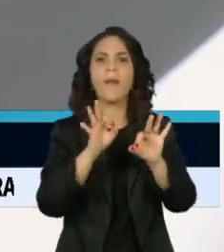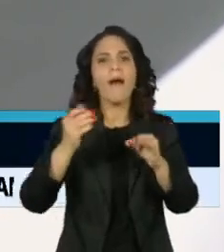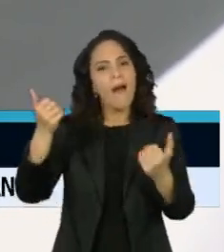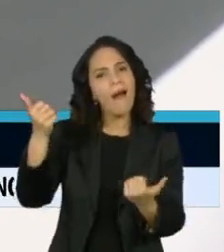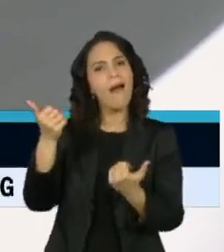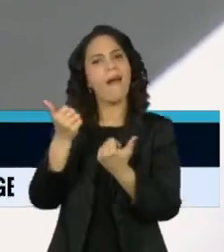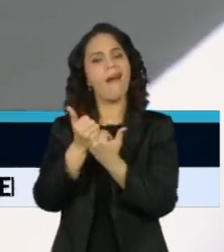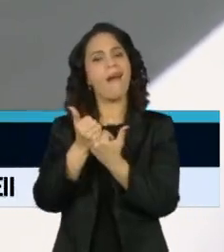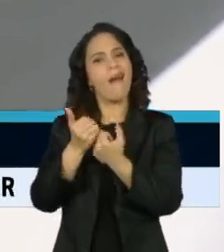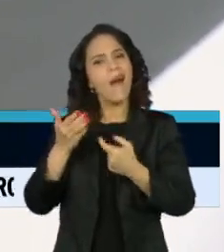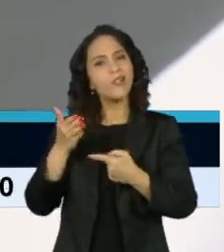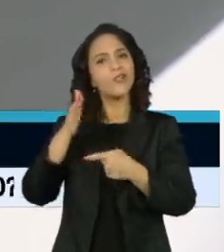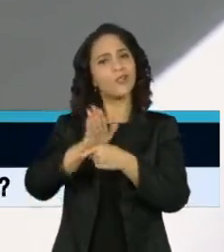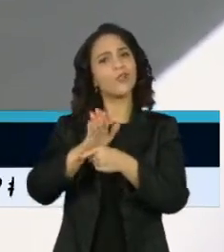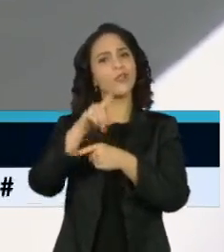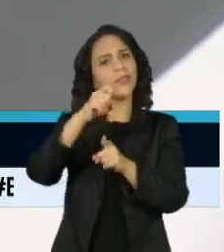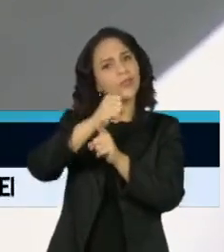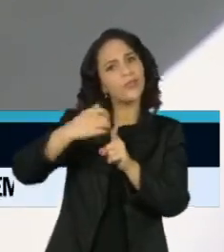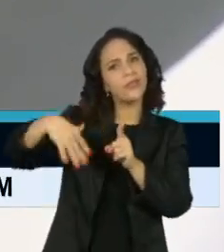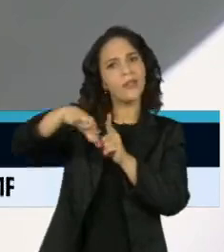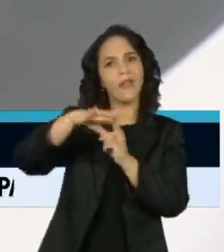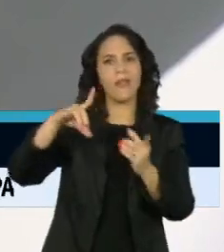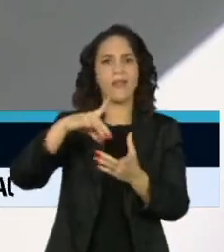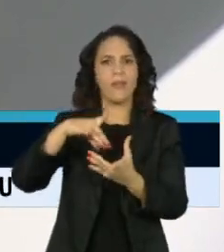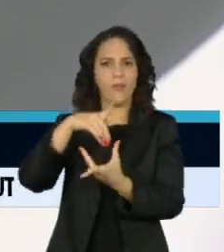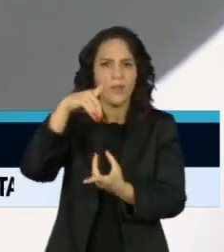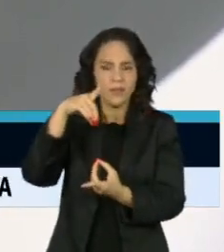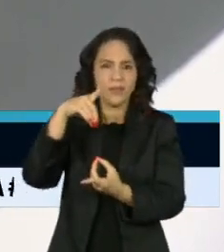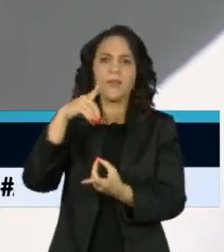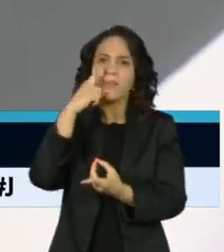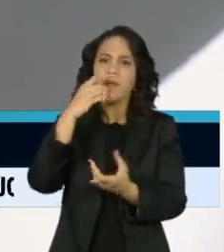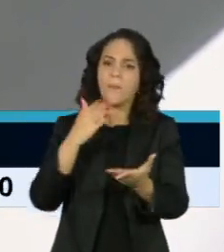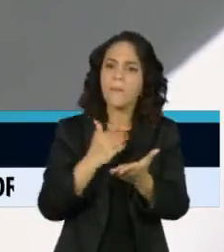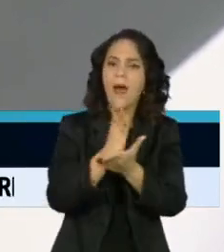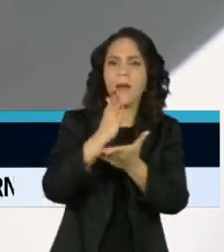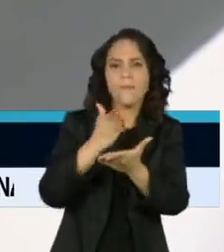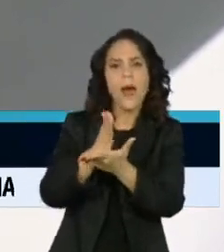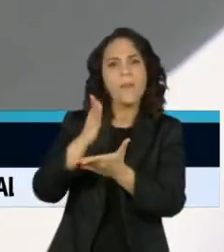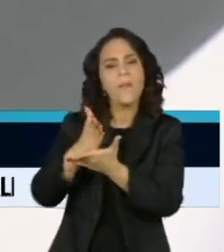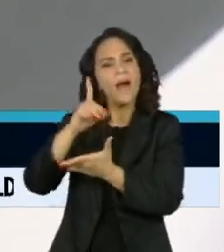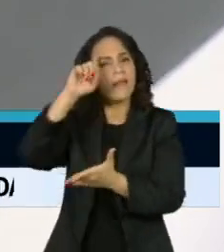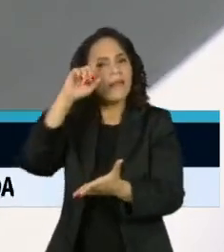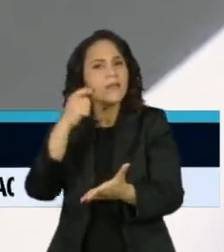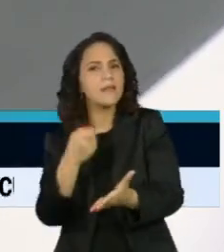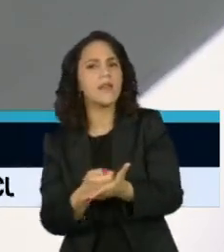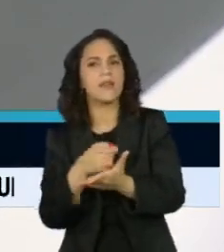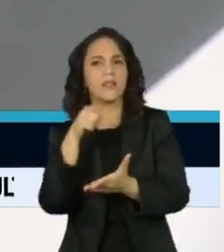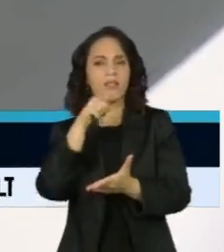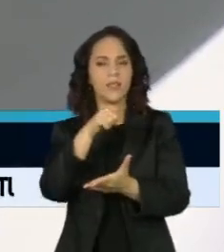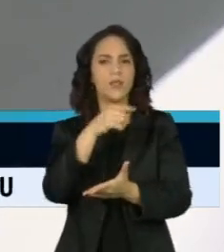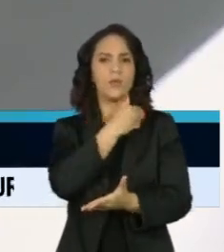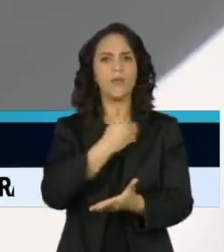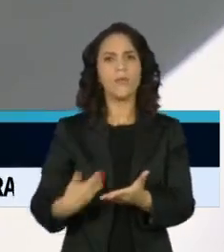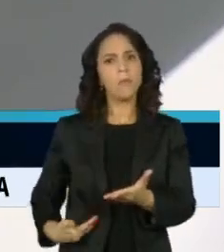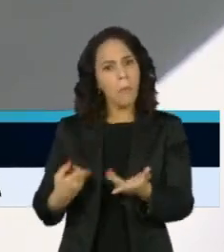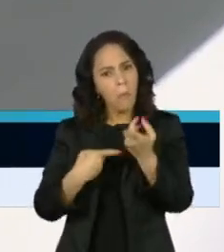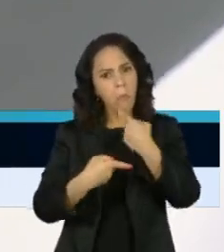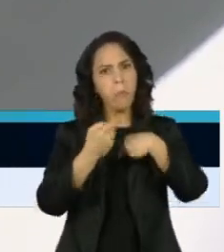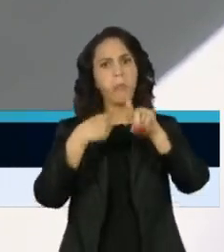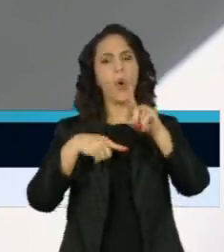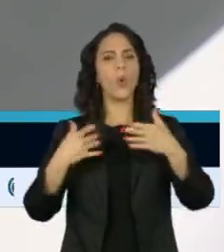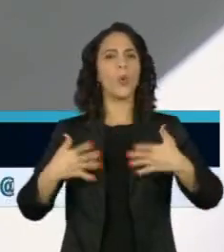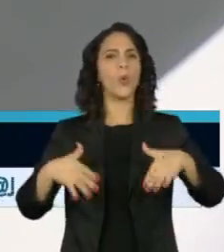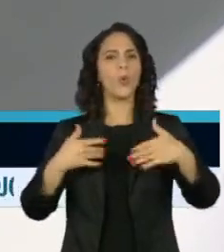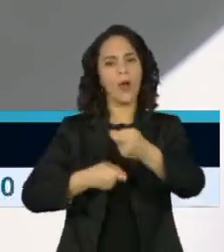colaborar como sociedade democrática pelo avanço das decisões para democratizar as decisões de governo Esse foi um avanço para